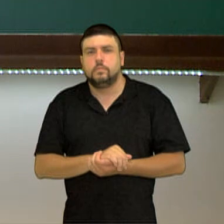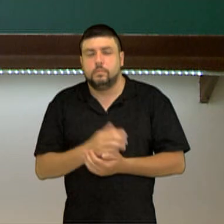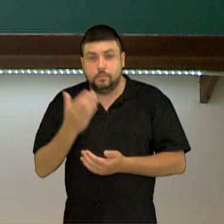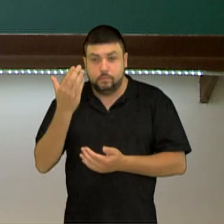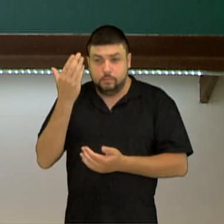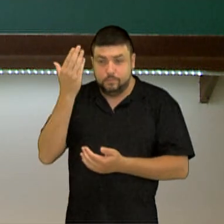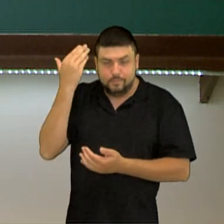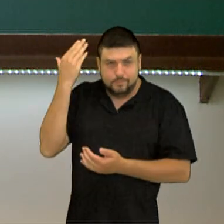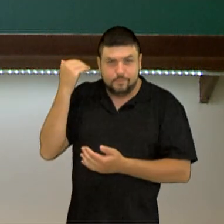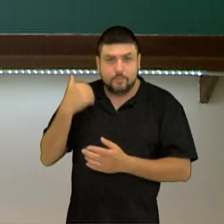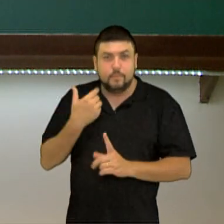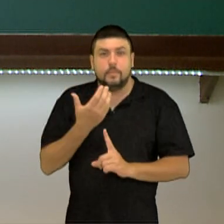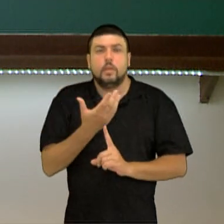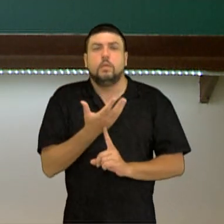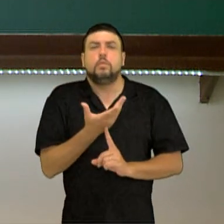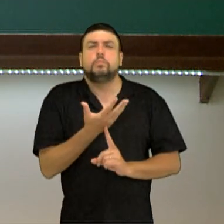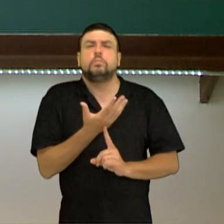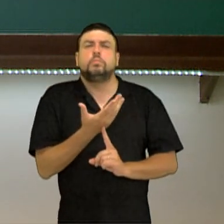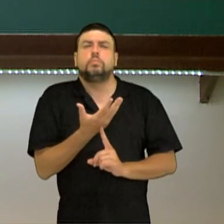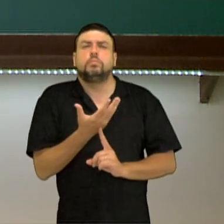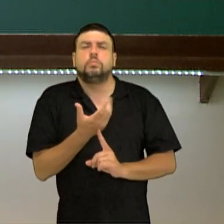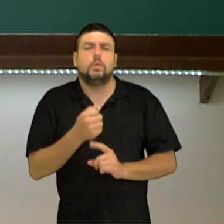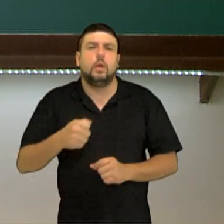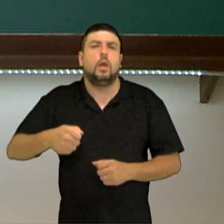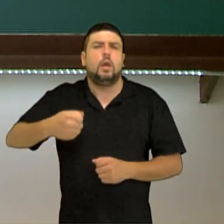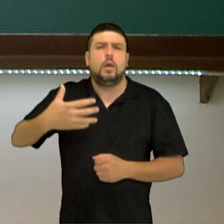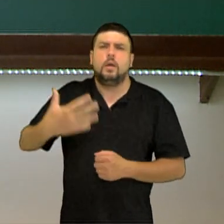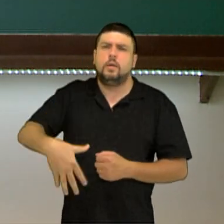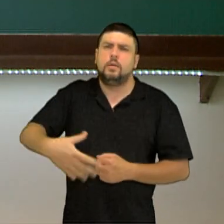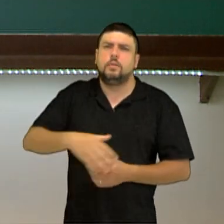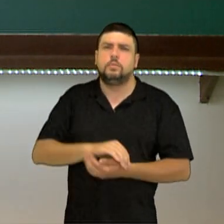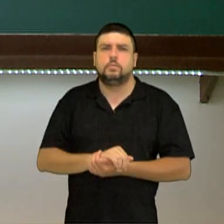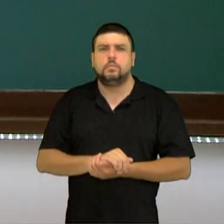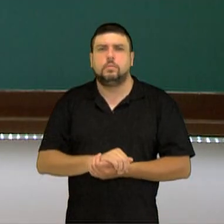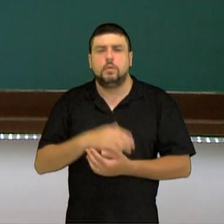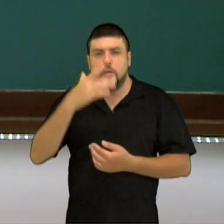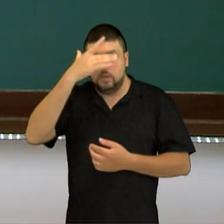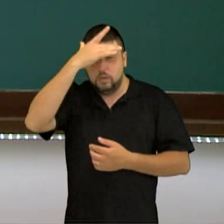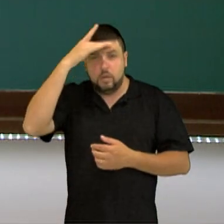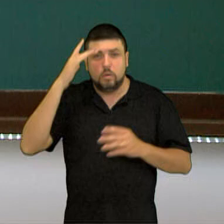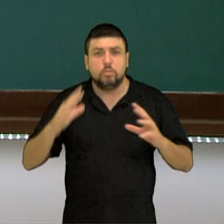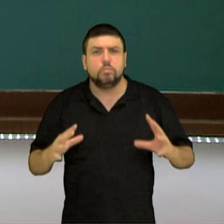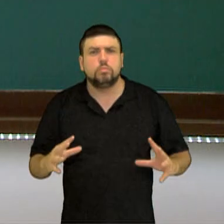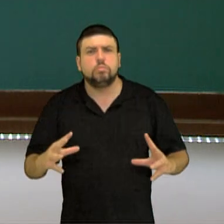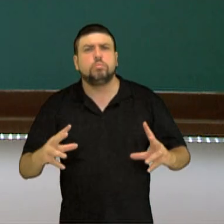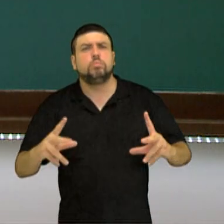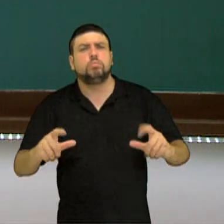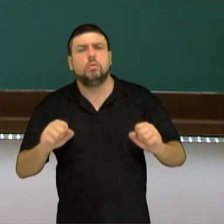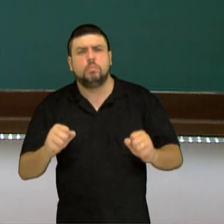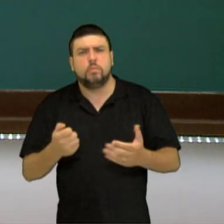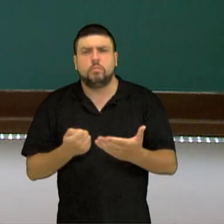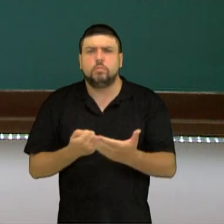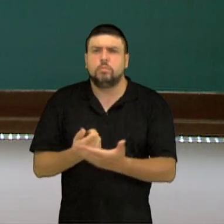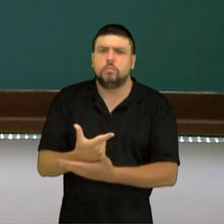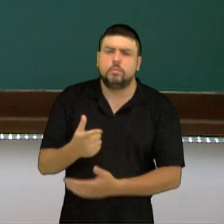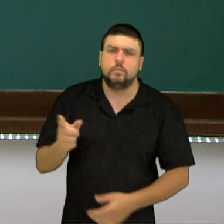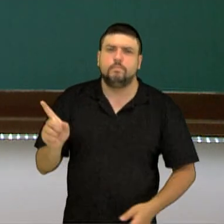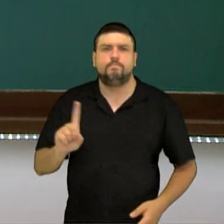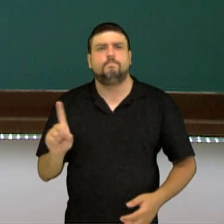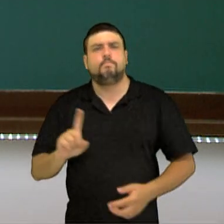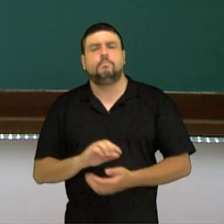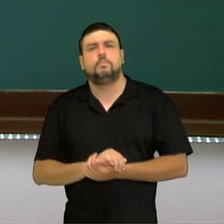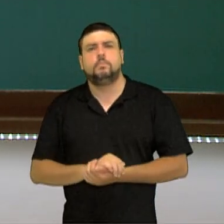um custo meio alto, então não eram todas as pessoas que compravam essas velas. Então, eles